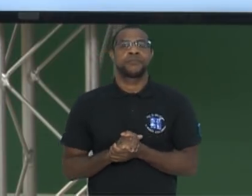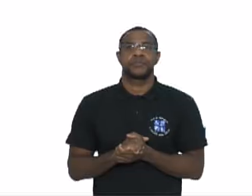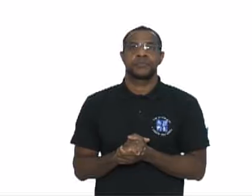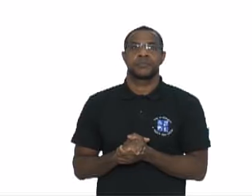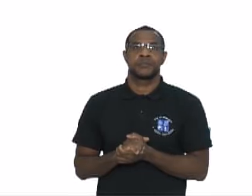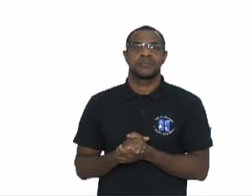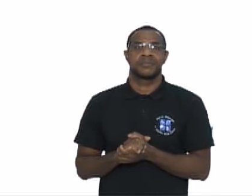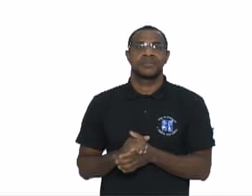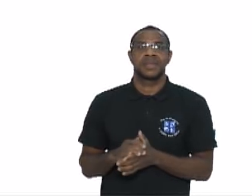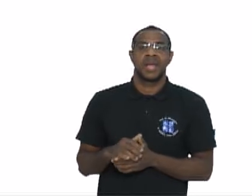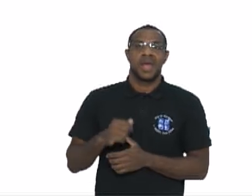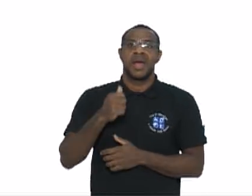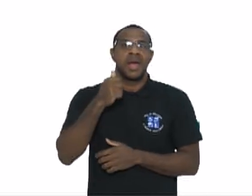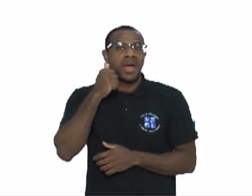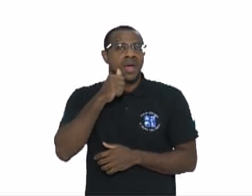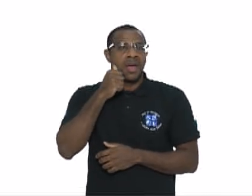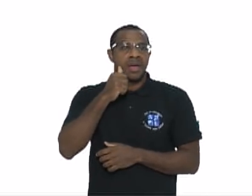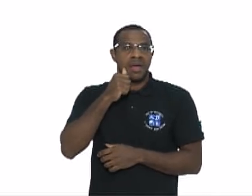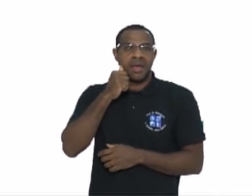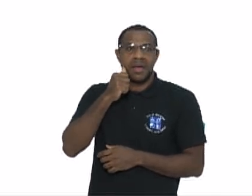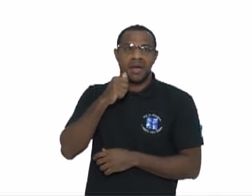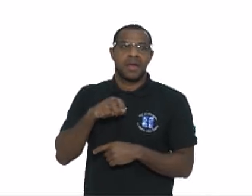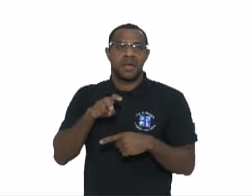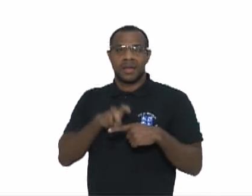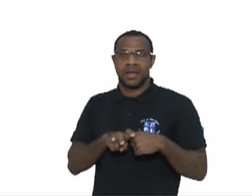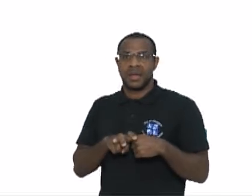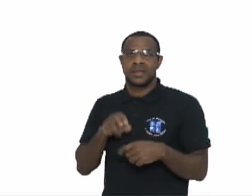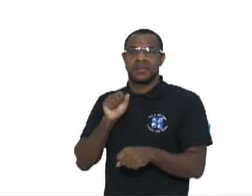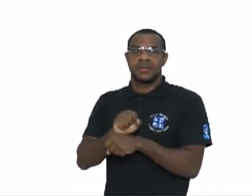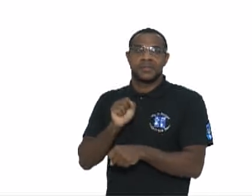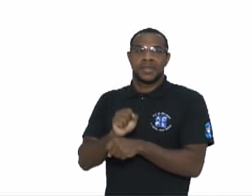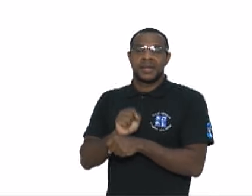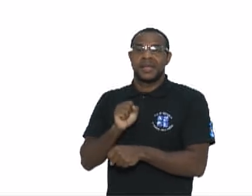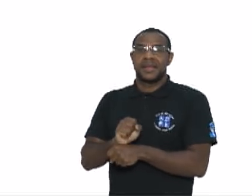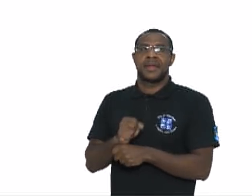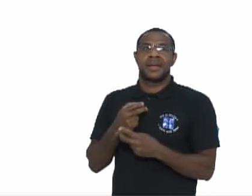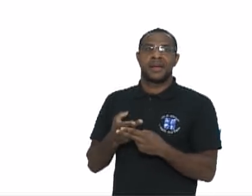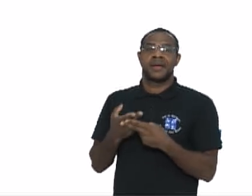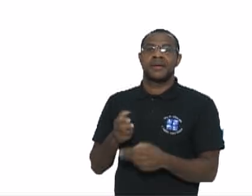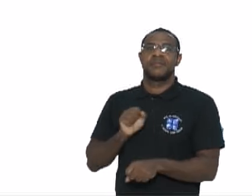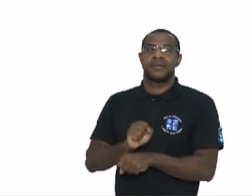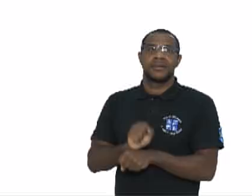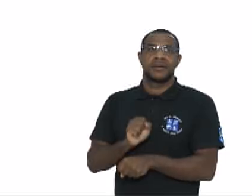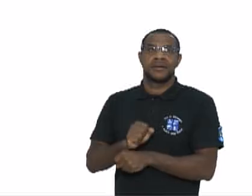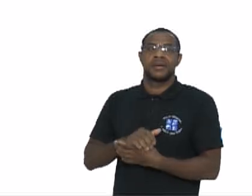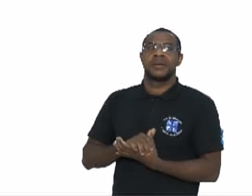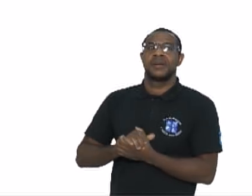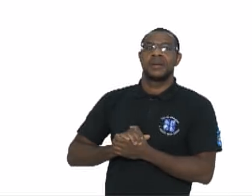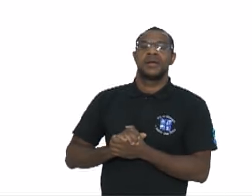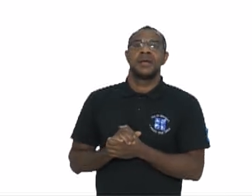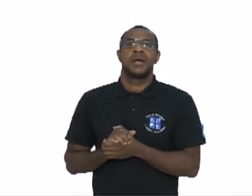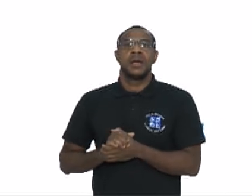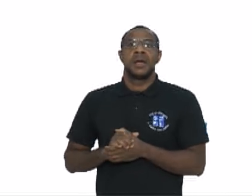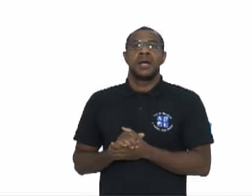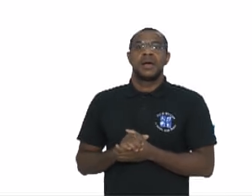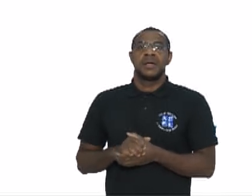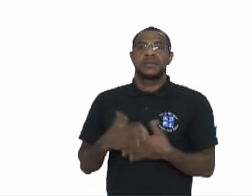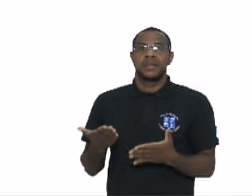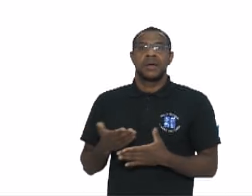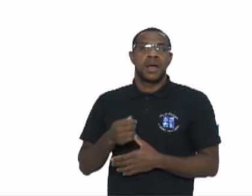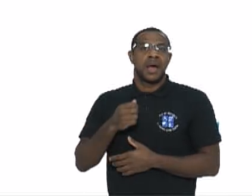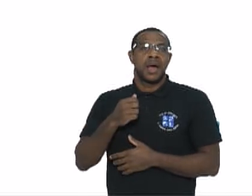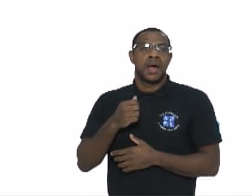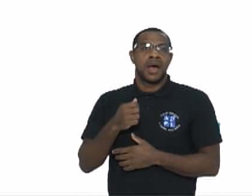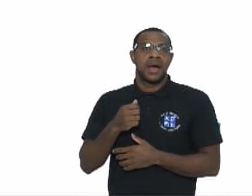A dona esperava impaciente sob o guarda-sol. O bacete ruivo, afinal, despregou-se da menina